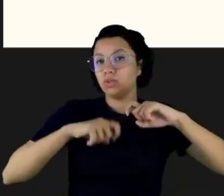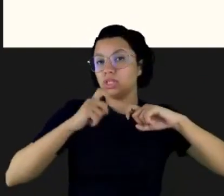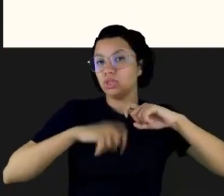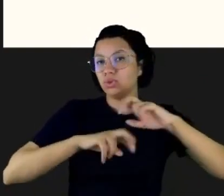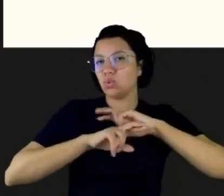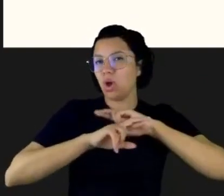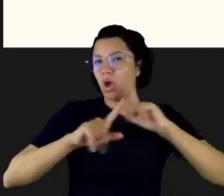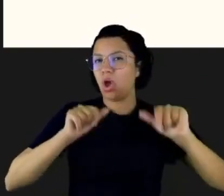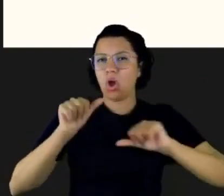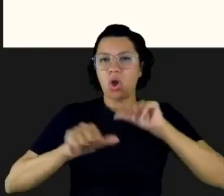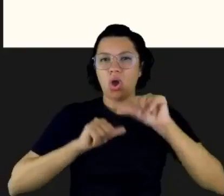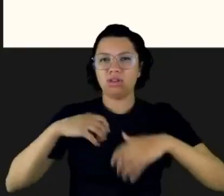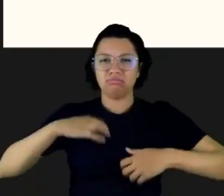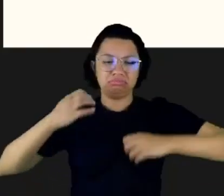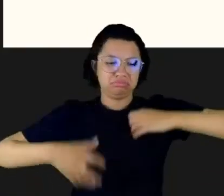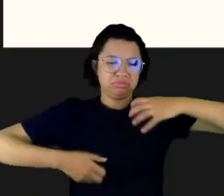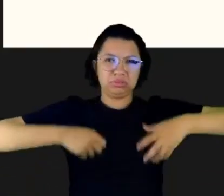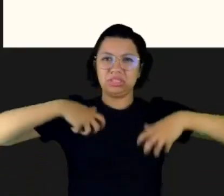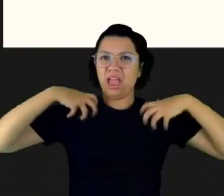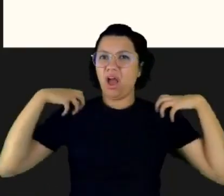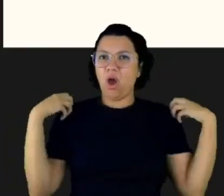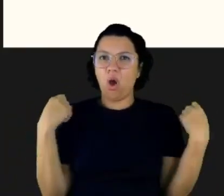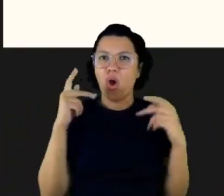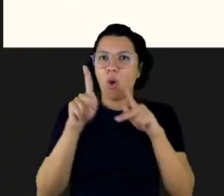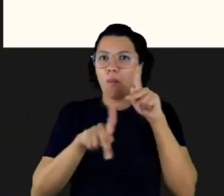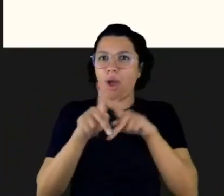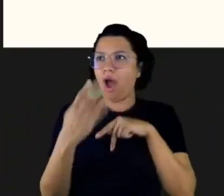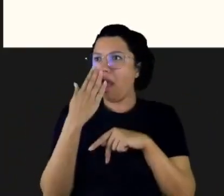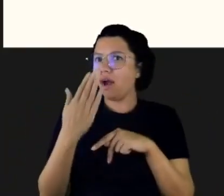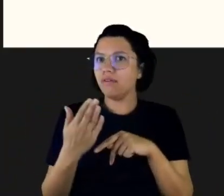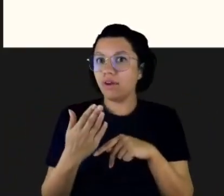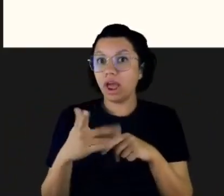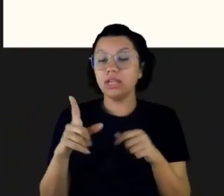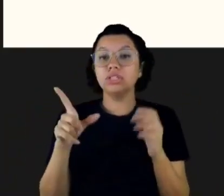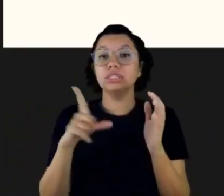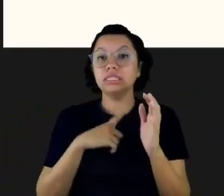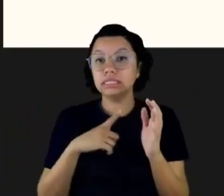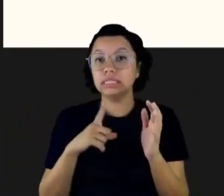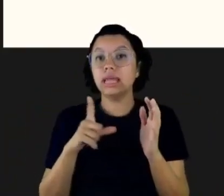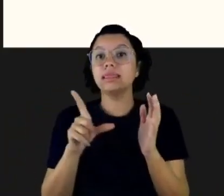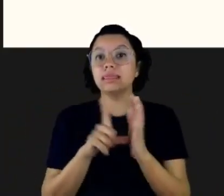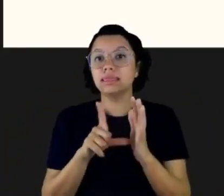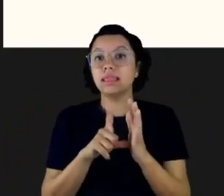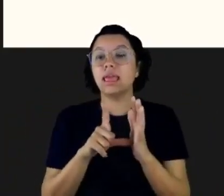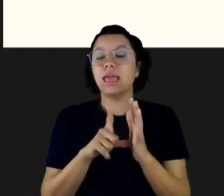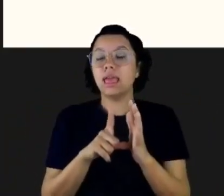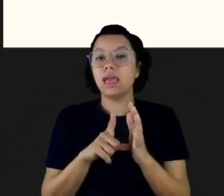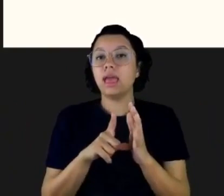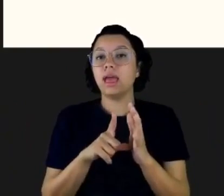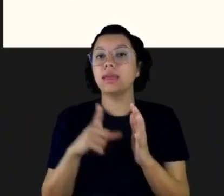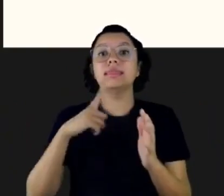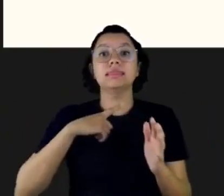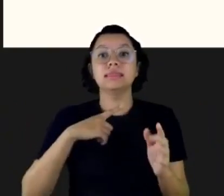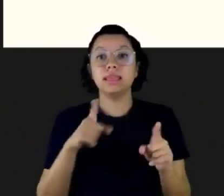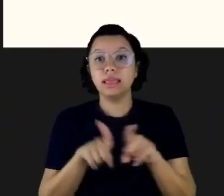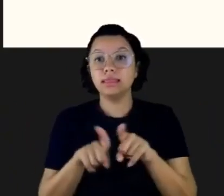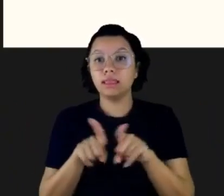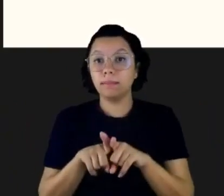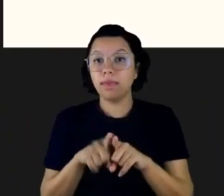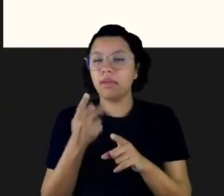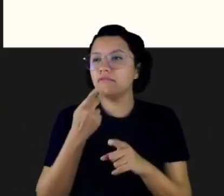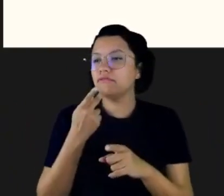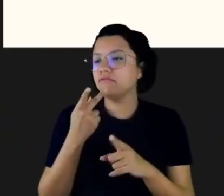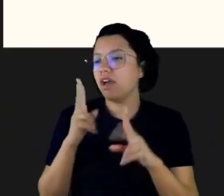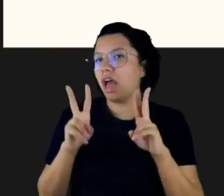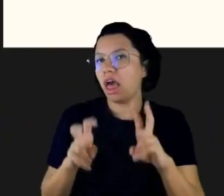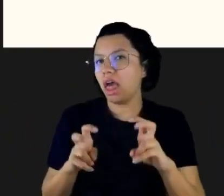em público, começa a ter até mesmo insinuações sexuais com pessoas da família,